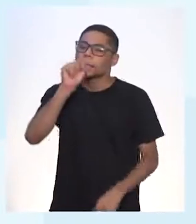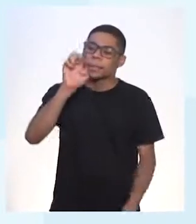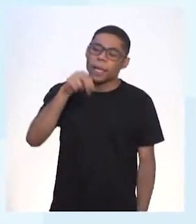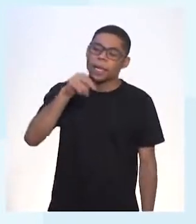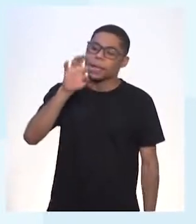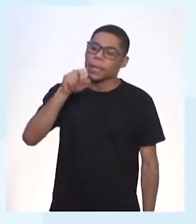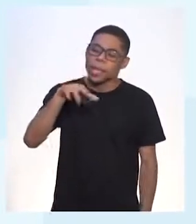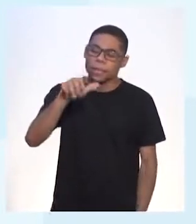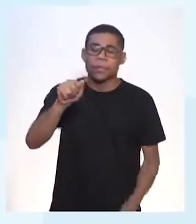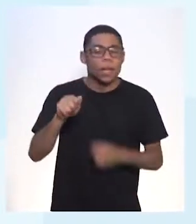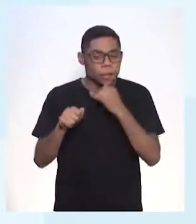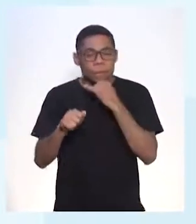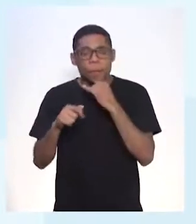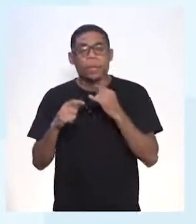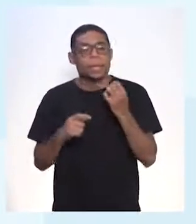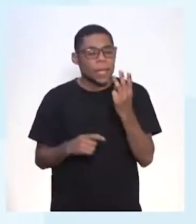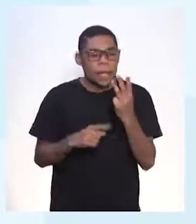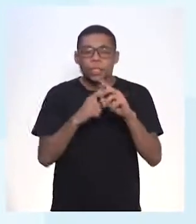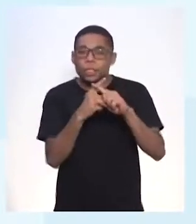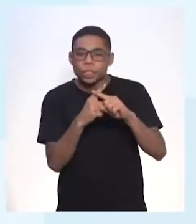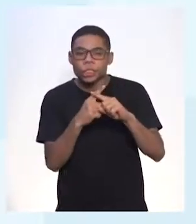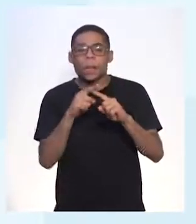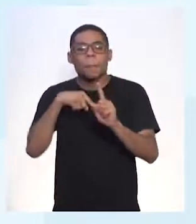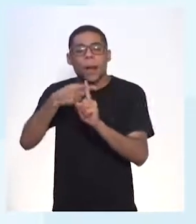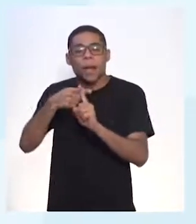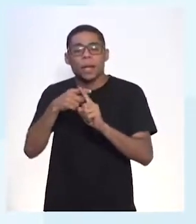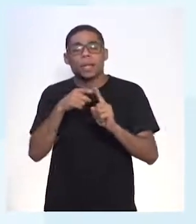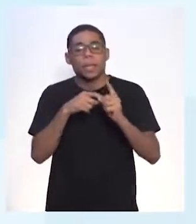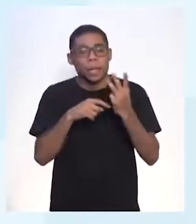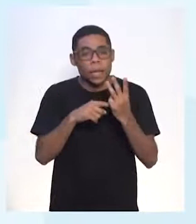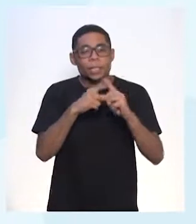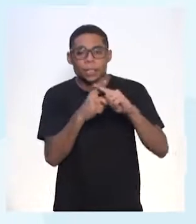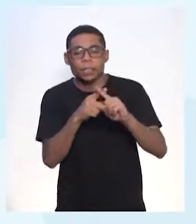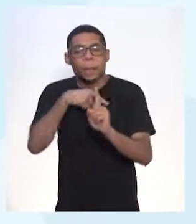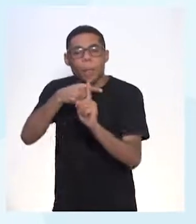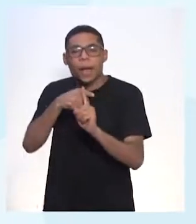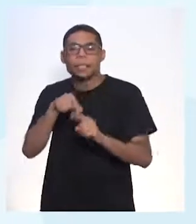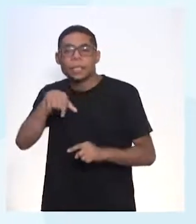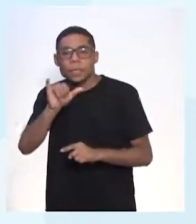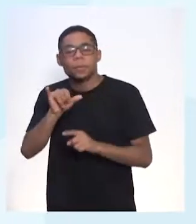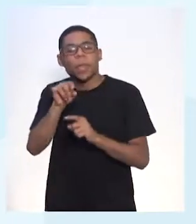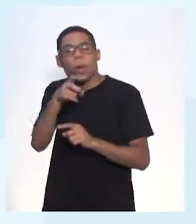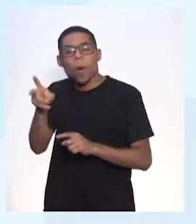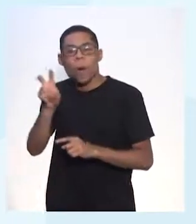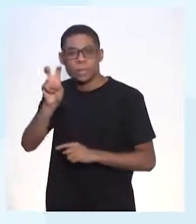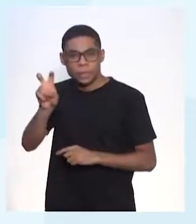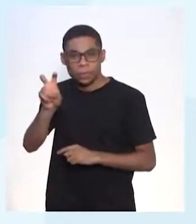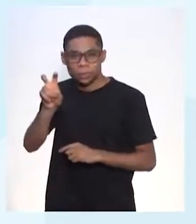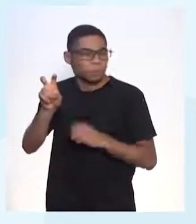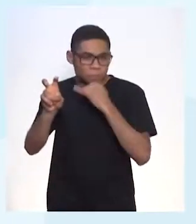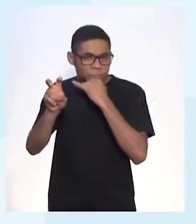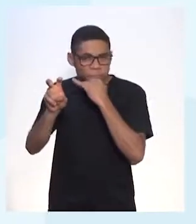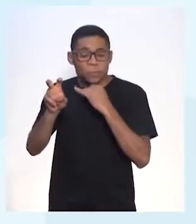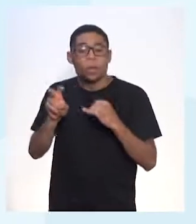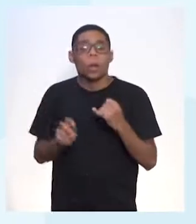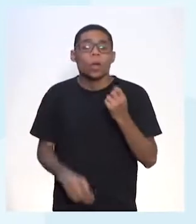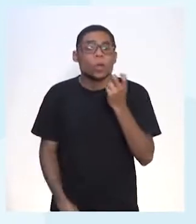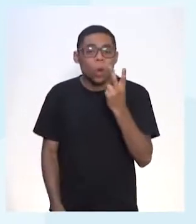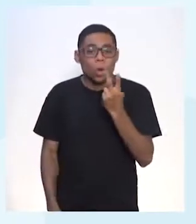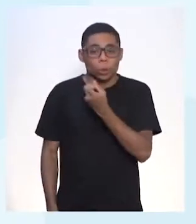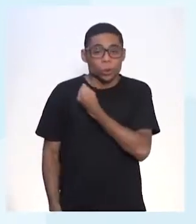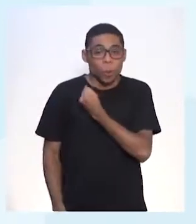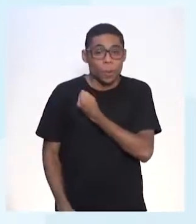3x mais y igual a 5, vocês vão escrever agora. A soma de dois